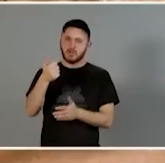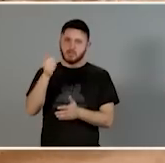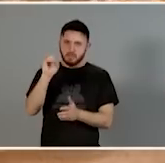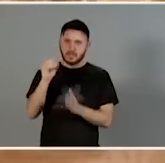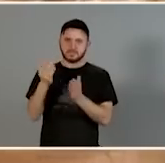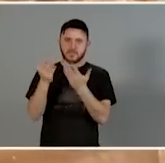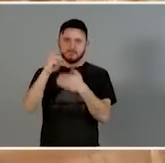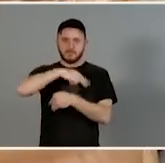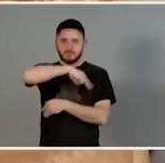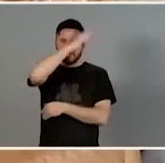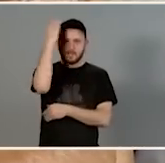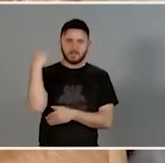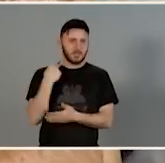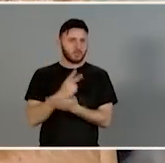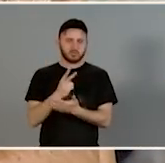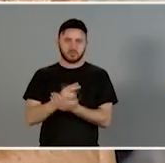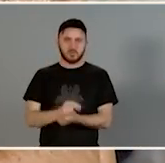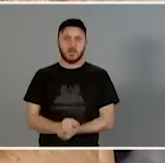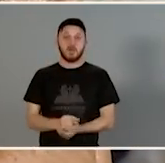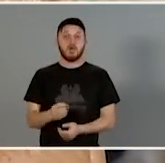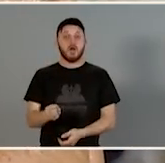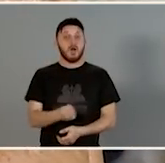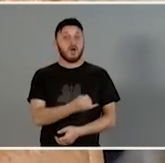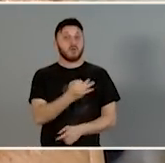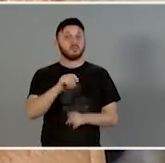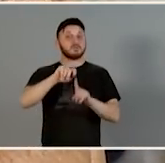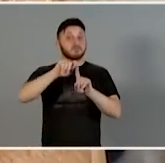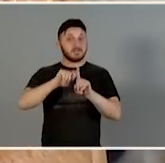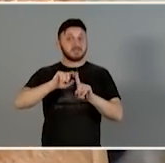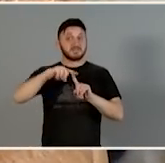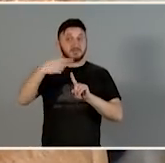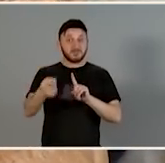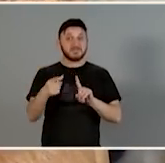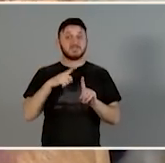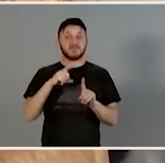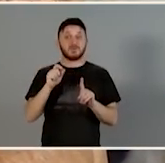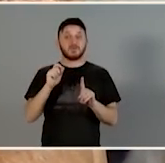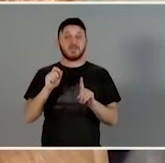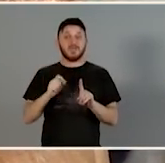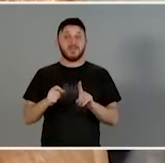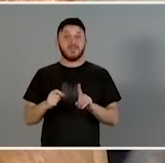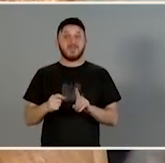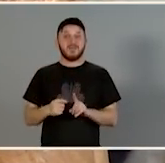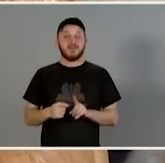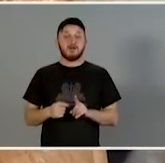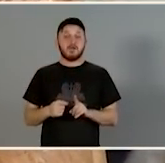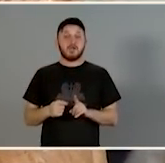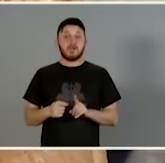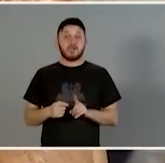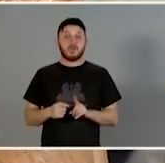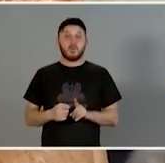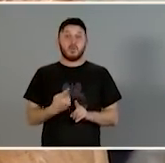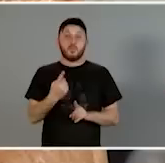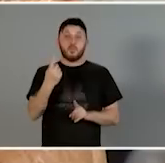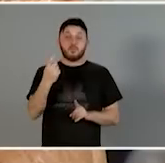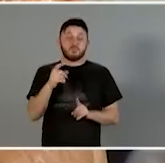Não deu alguns meses e tiveram a criança, que era humanamente